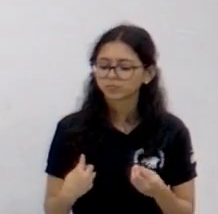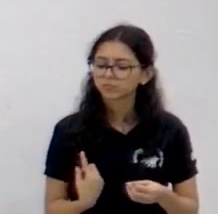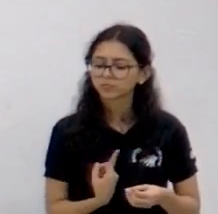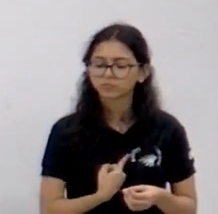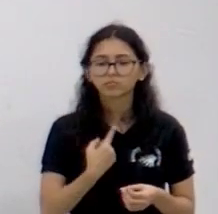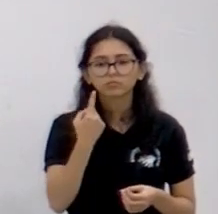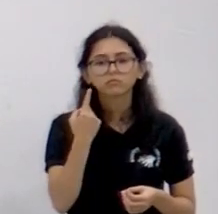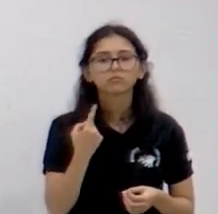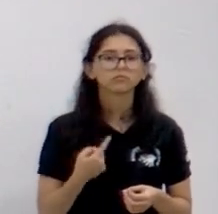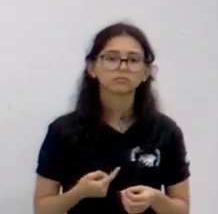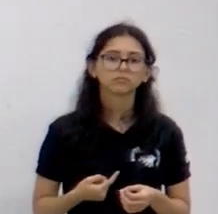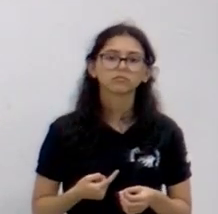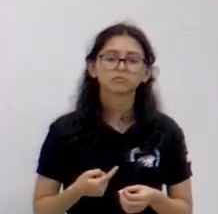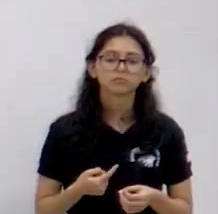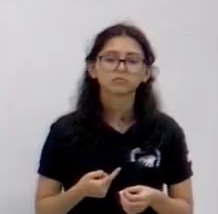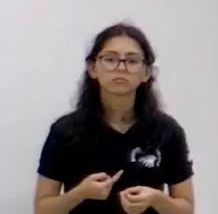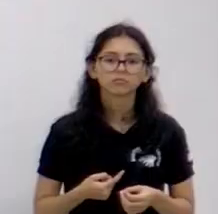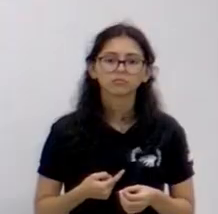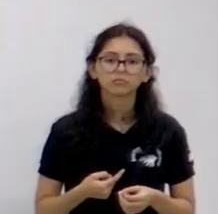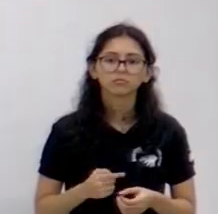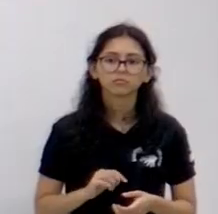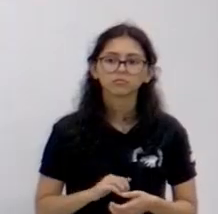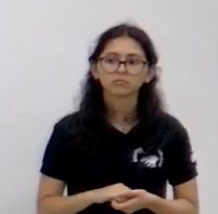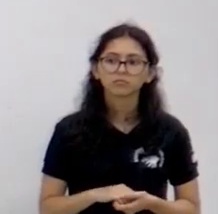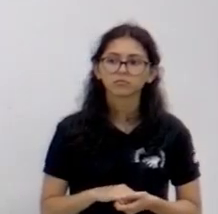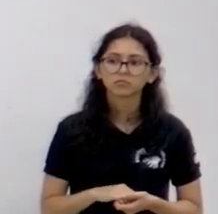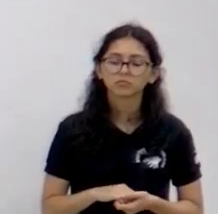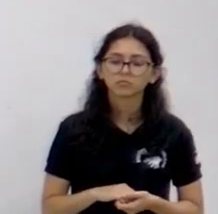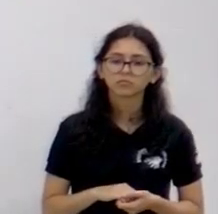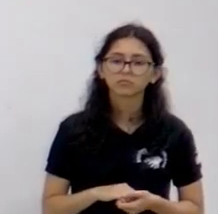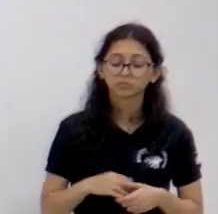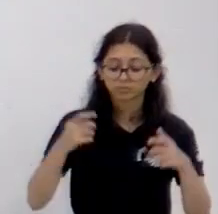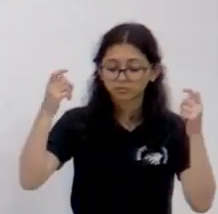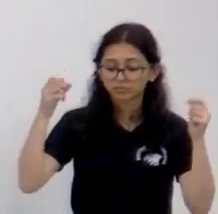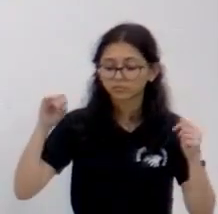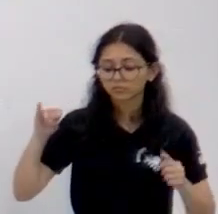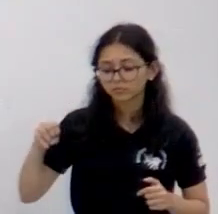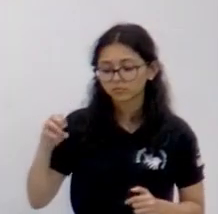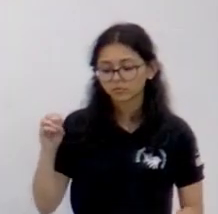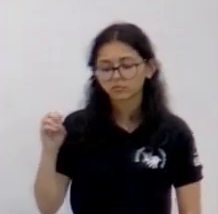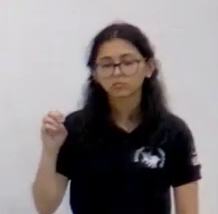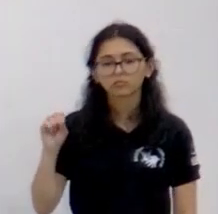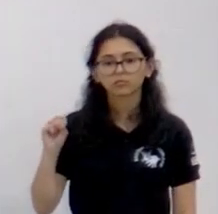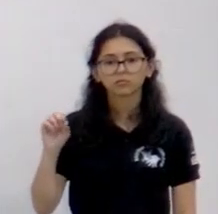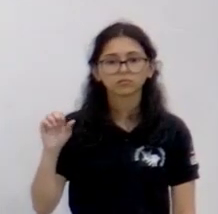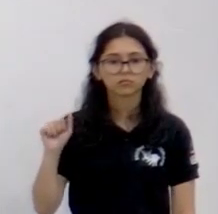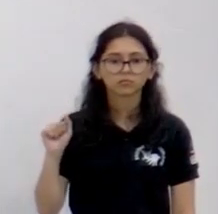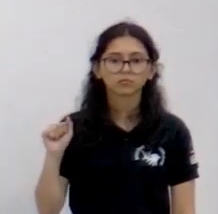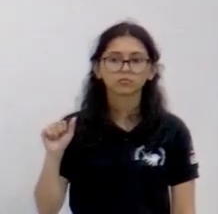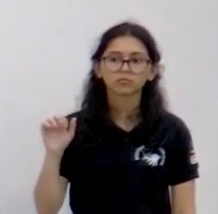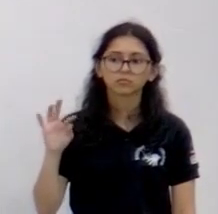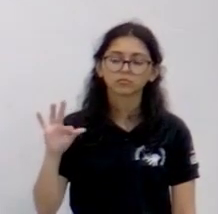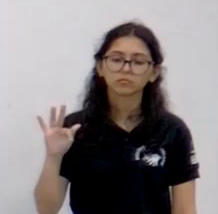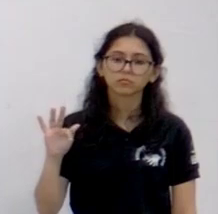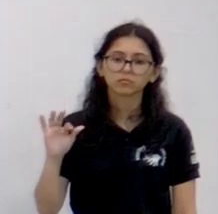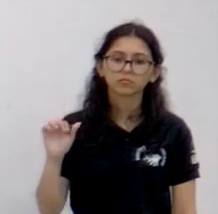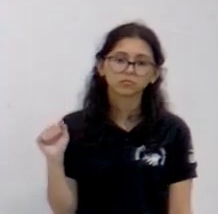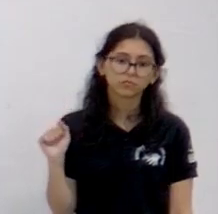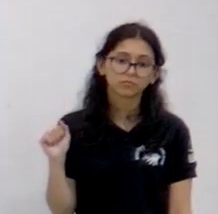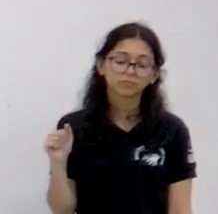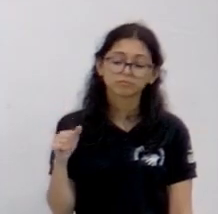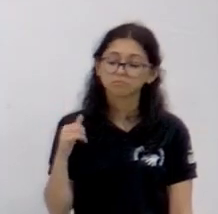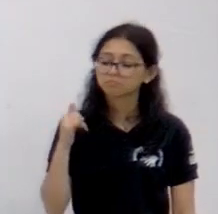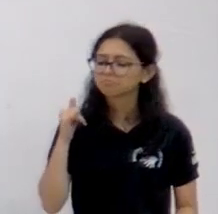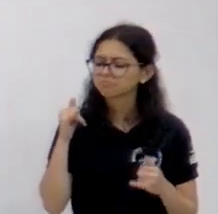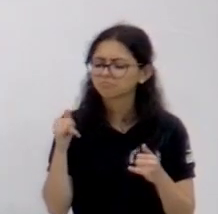dos inimigos contra ele, o rei Josafá disse: olha, não podemos. Mas imediatamente se põe a